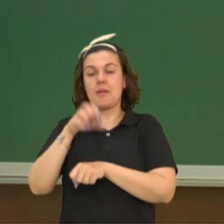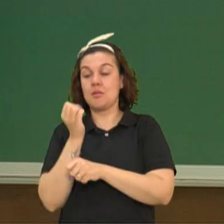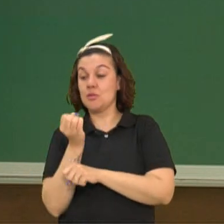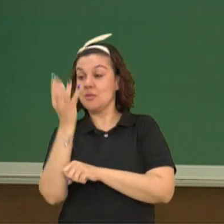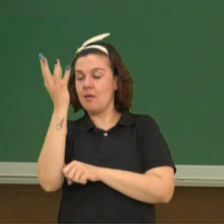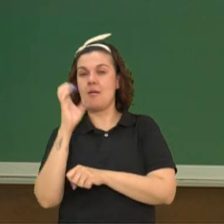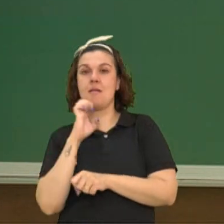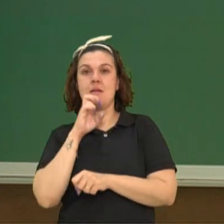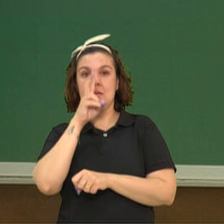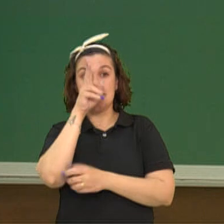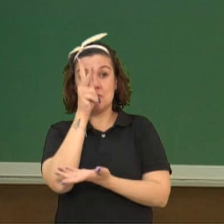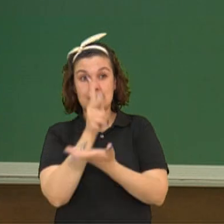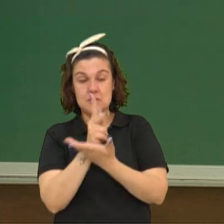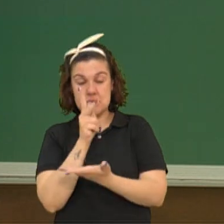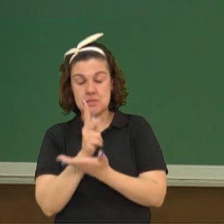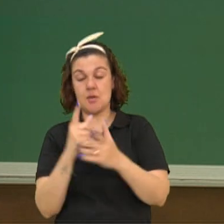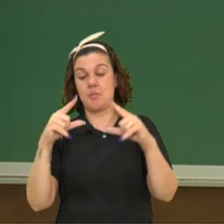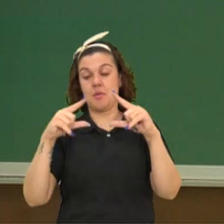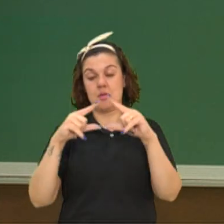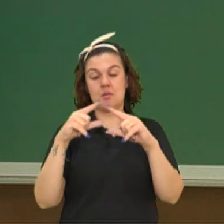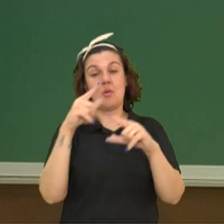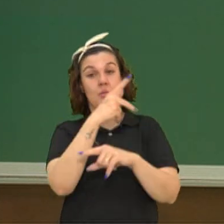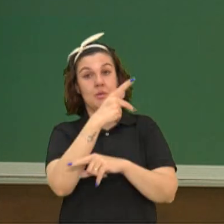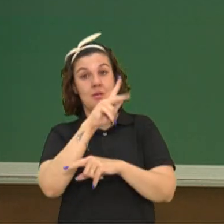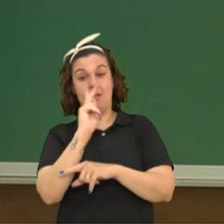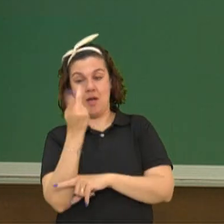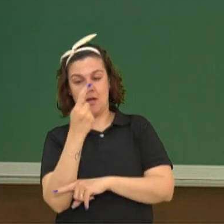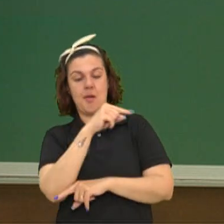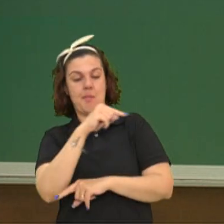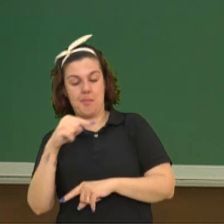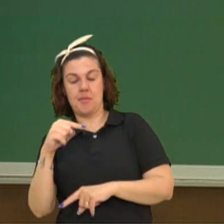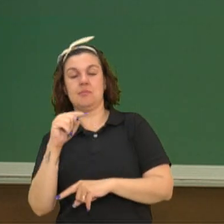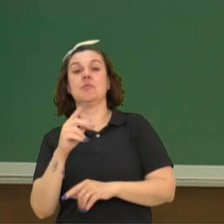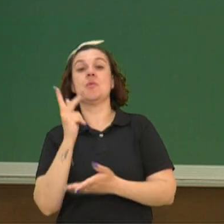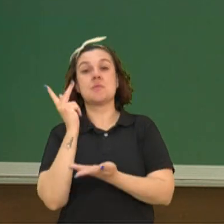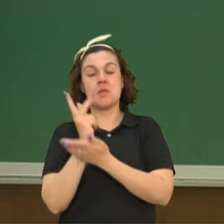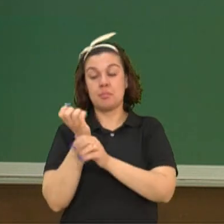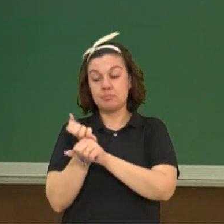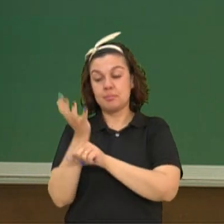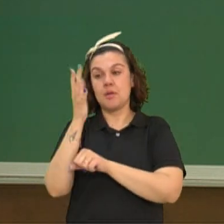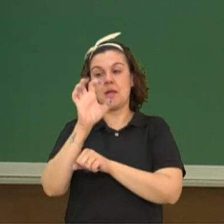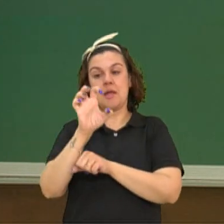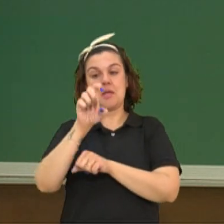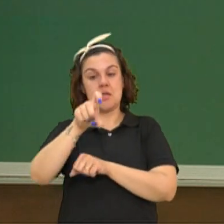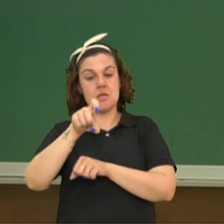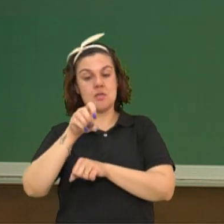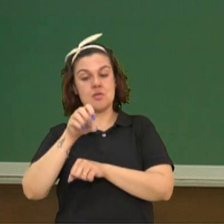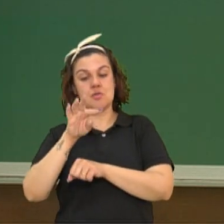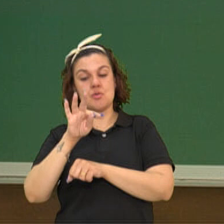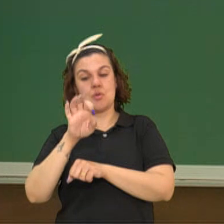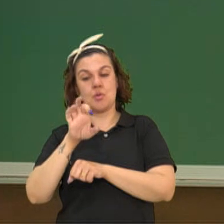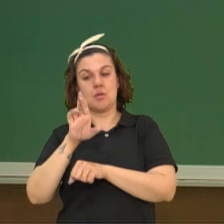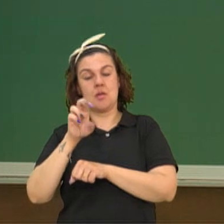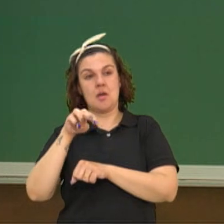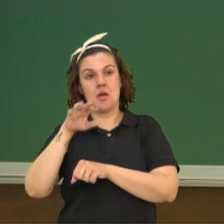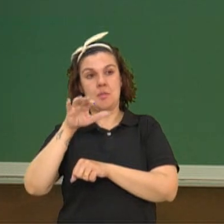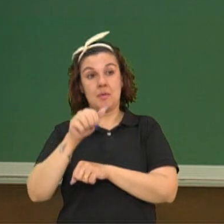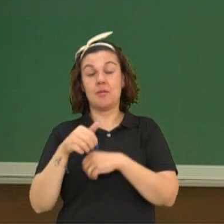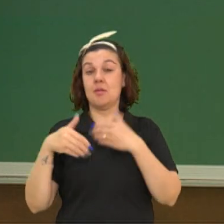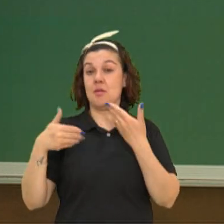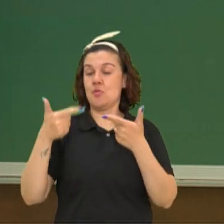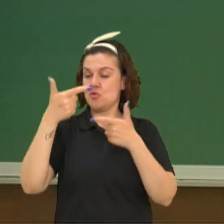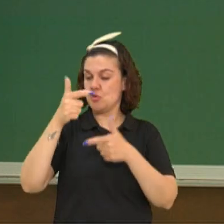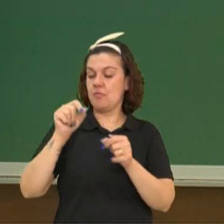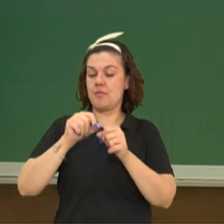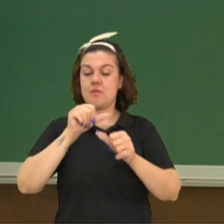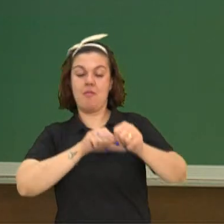Então, o ΔH vai ser sempre negativo e a reação sempre exotérmica. E aí, novamente, se eu preciso calcular a variação da